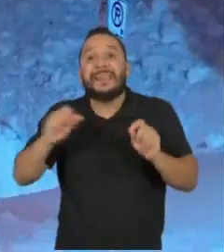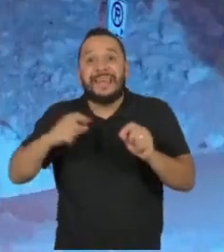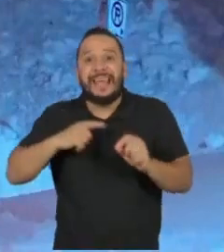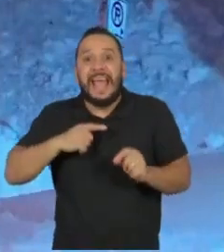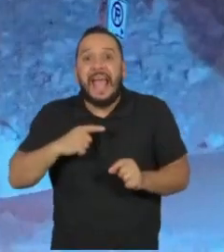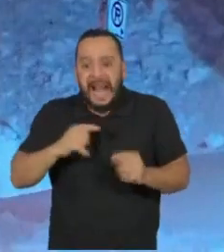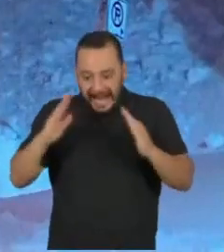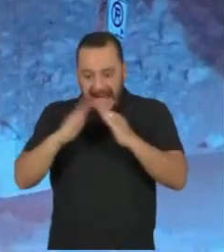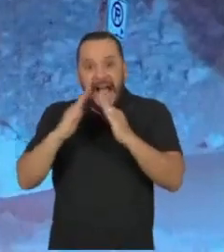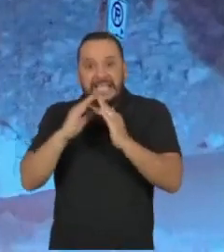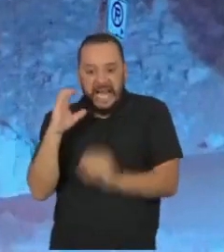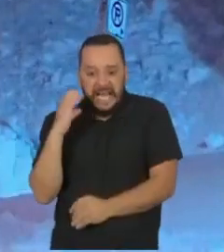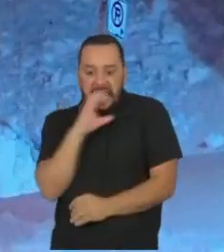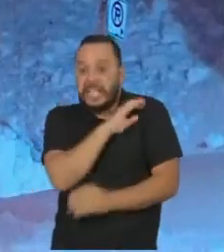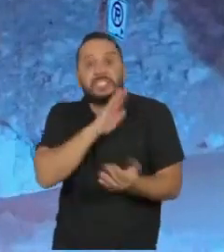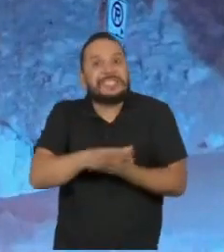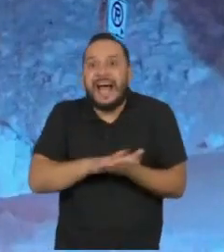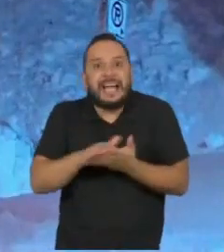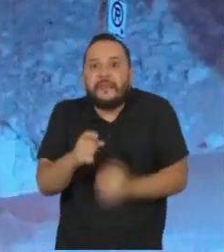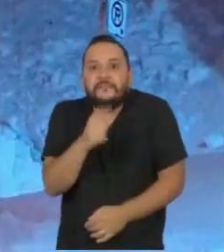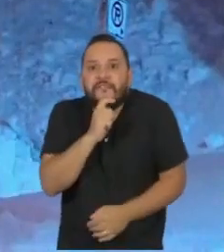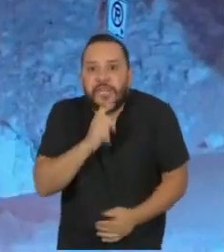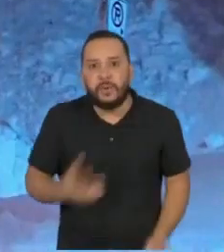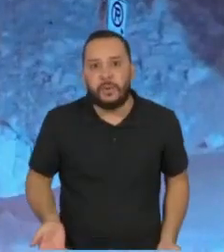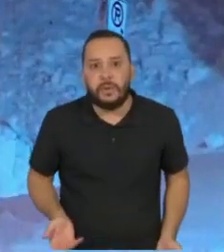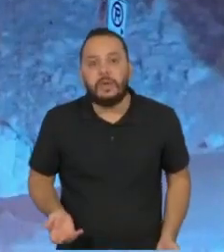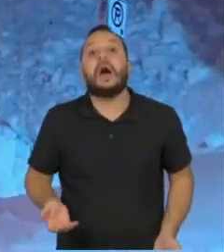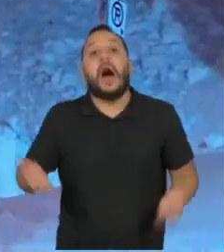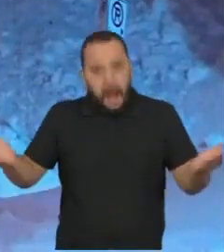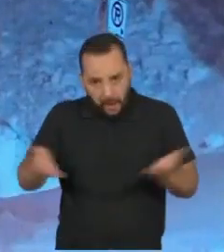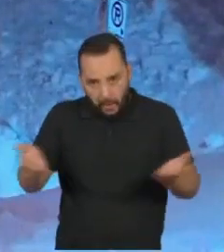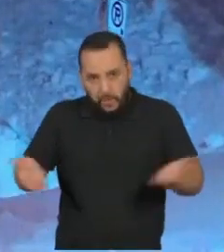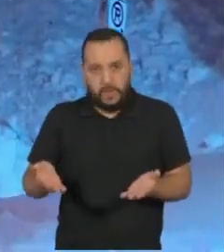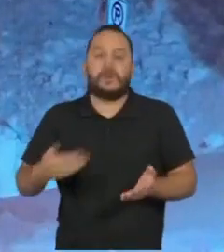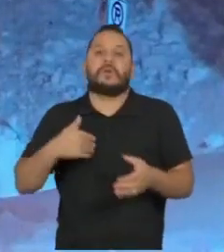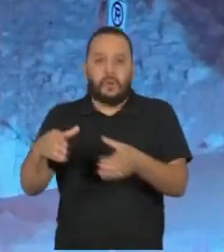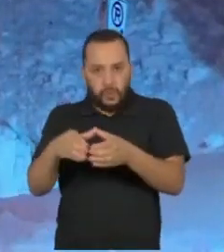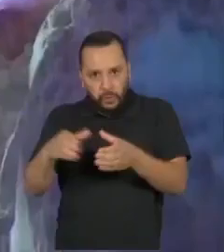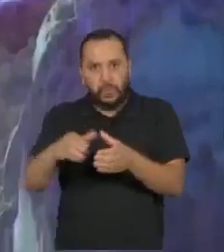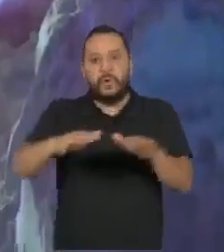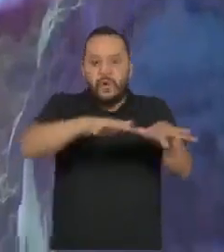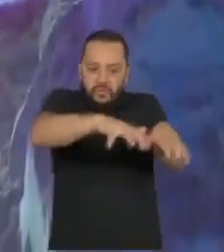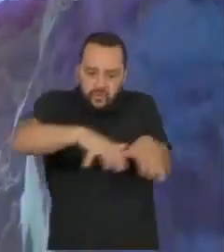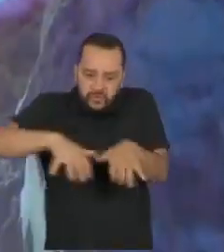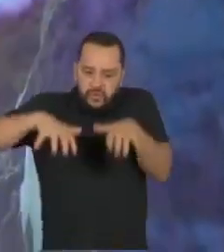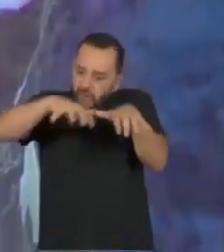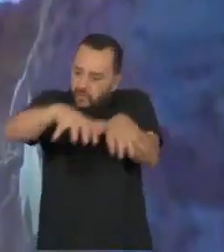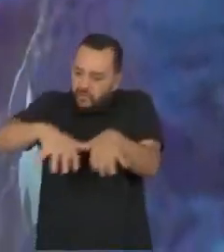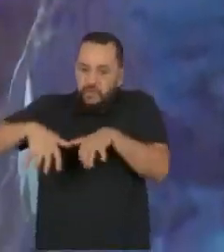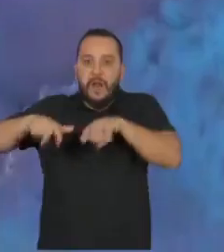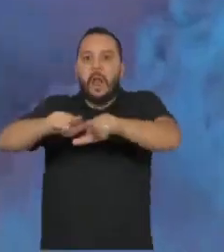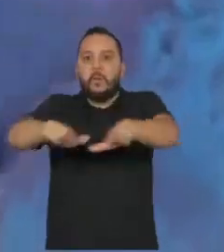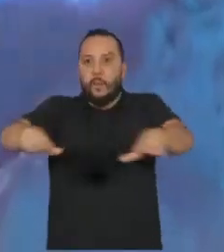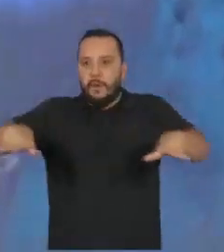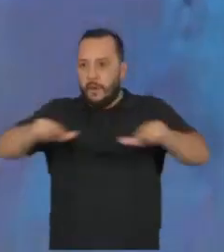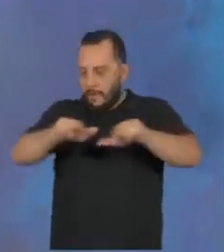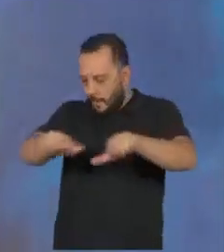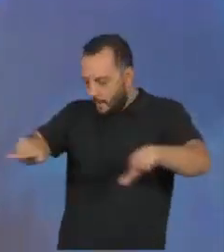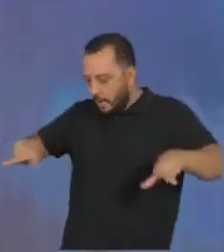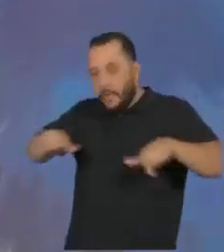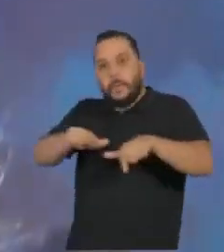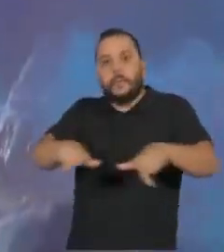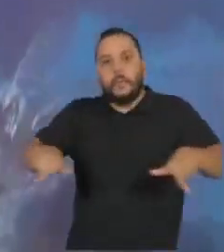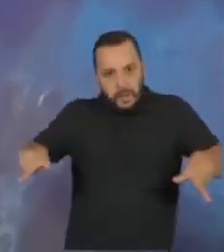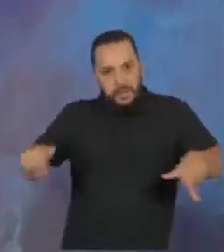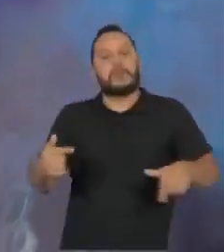As tropas canadenses devem remover a neve, limpar entradas de casas e centros comunitários e